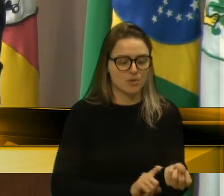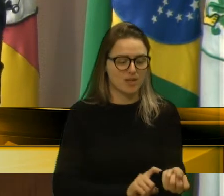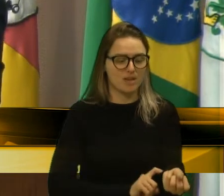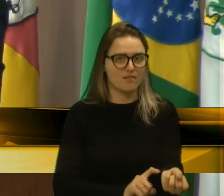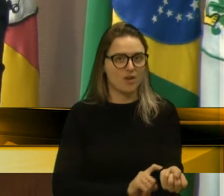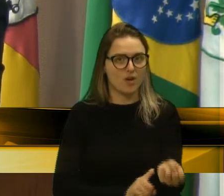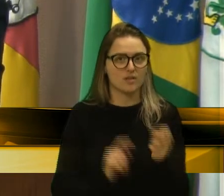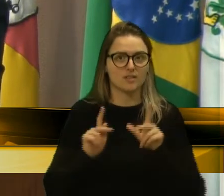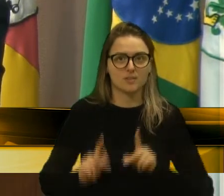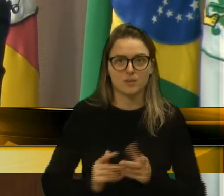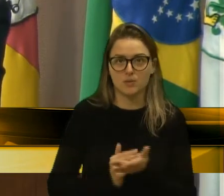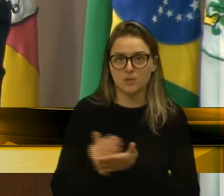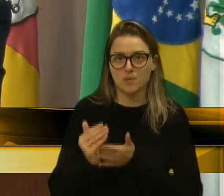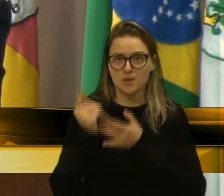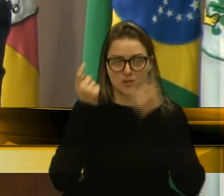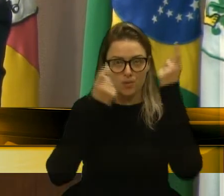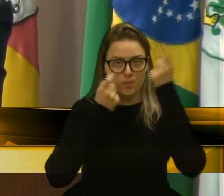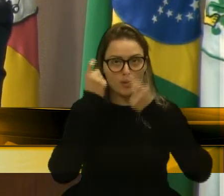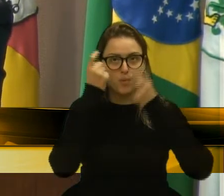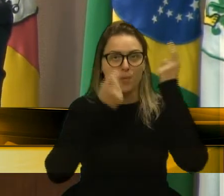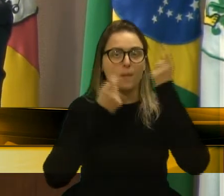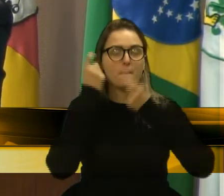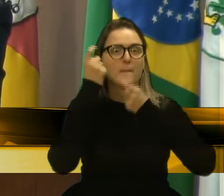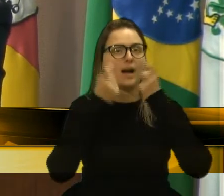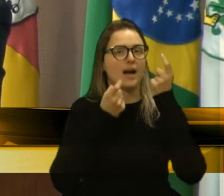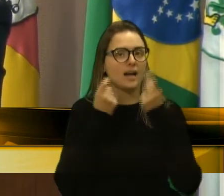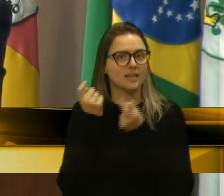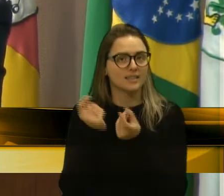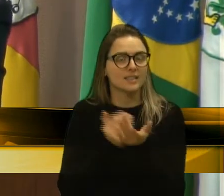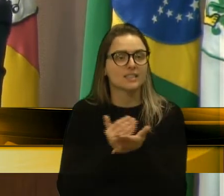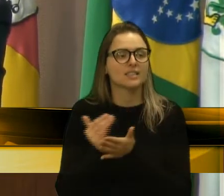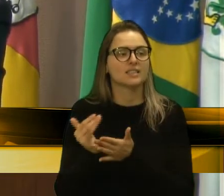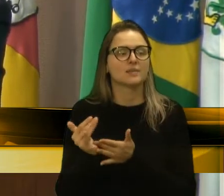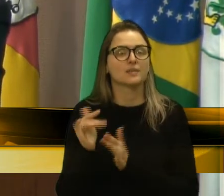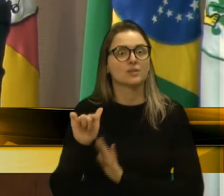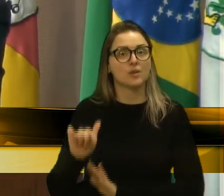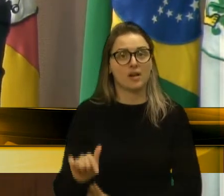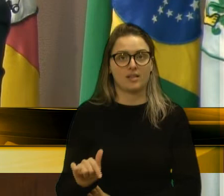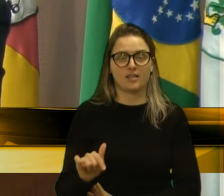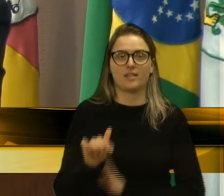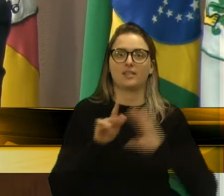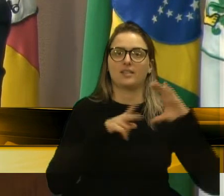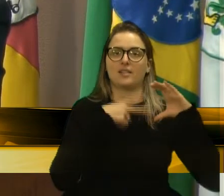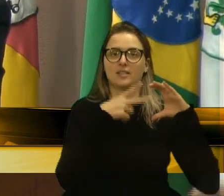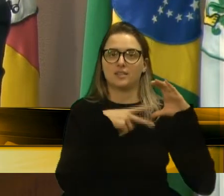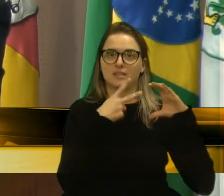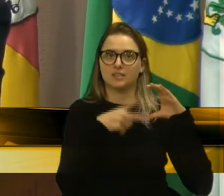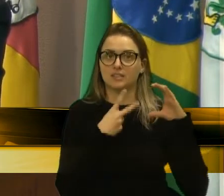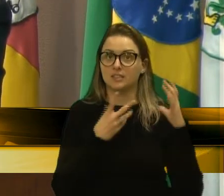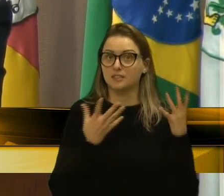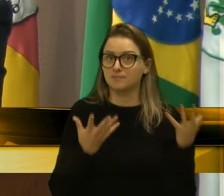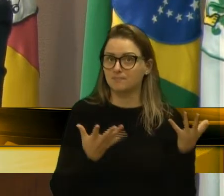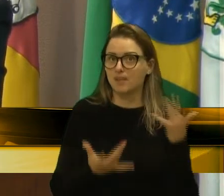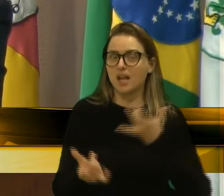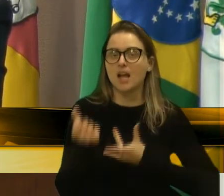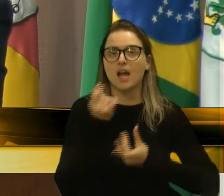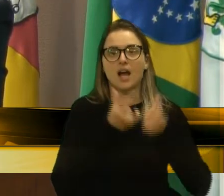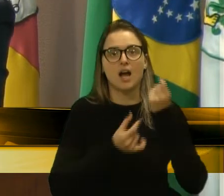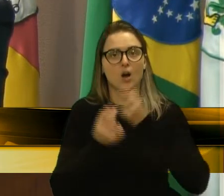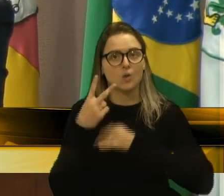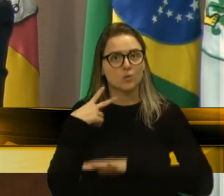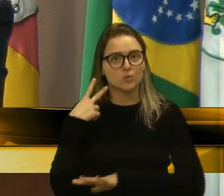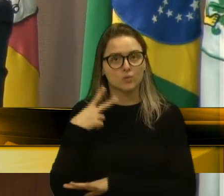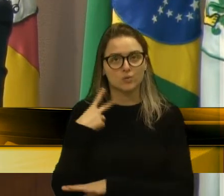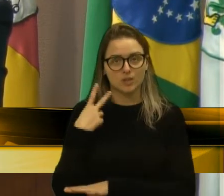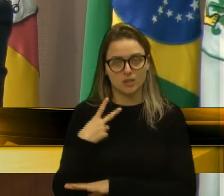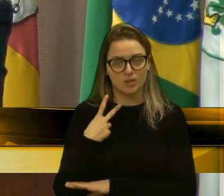preocupação está batendo nesse plenário, por parte de